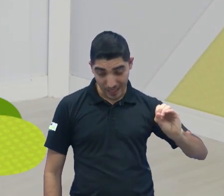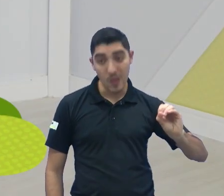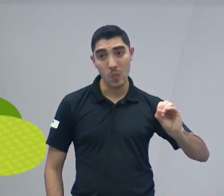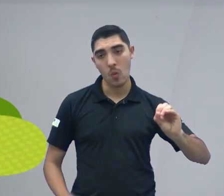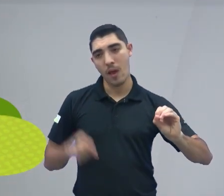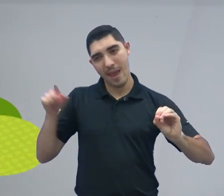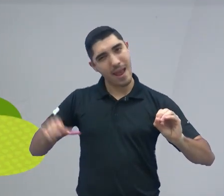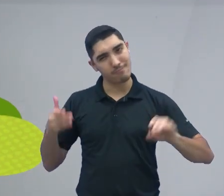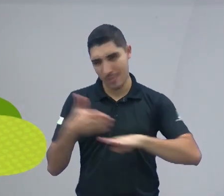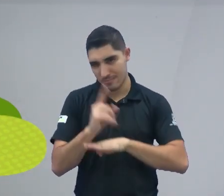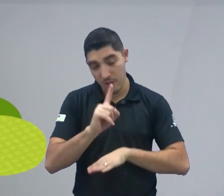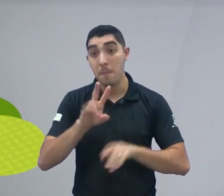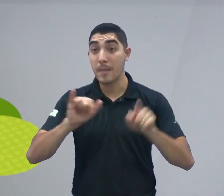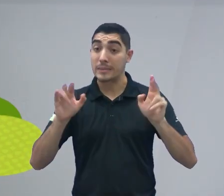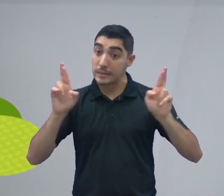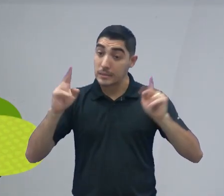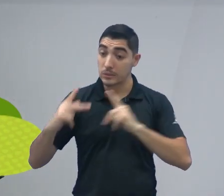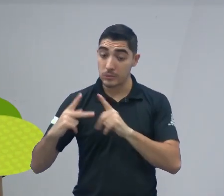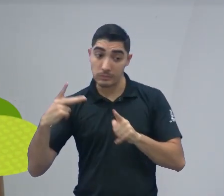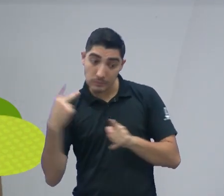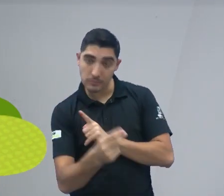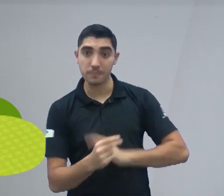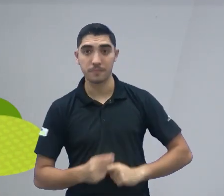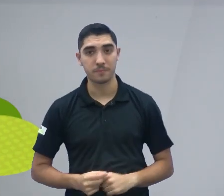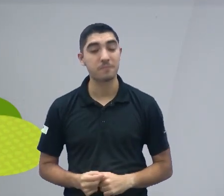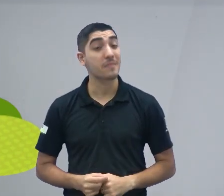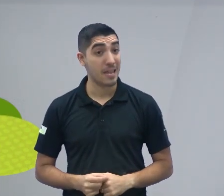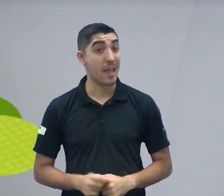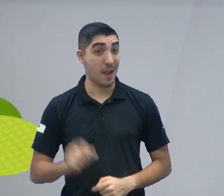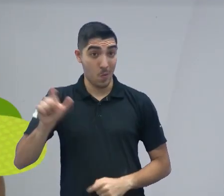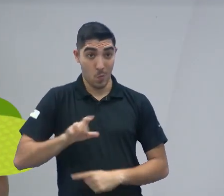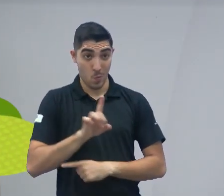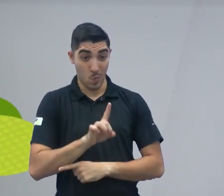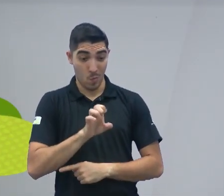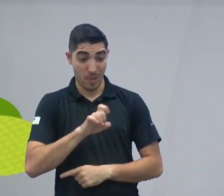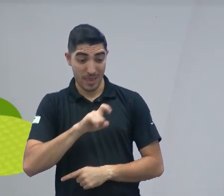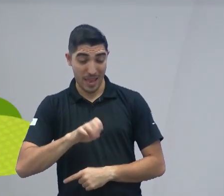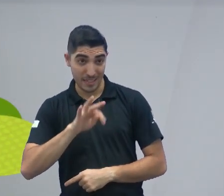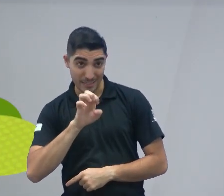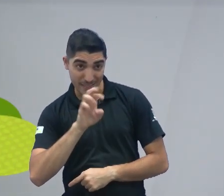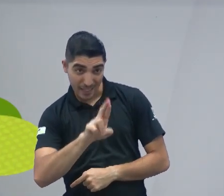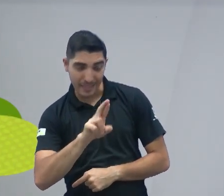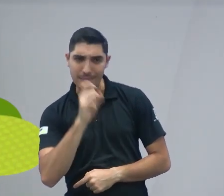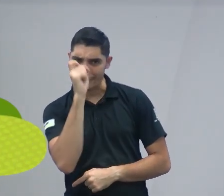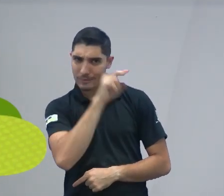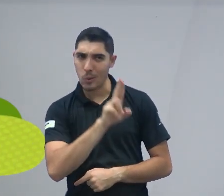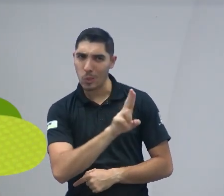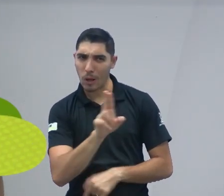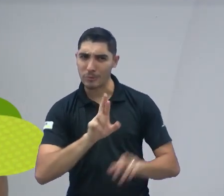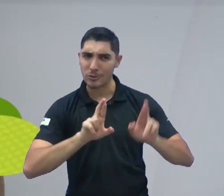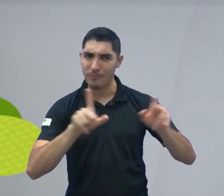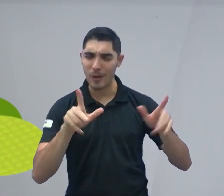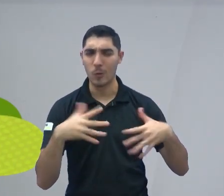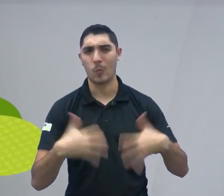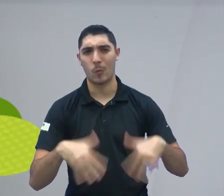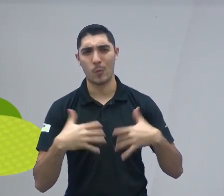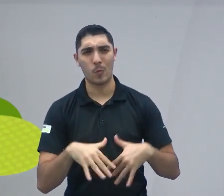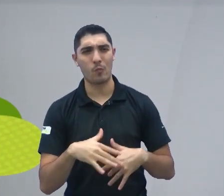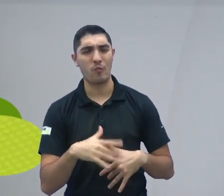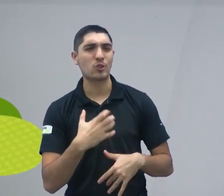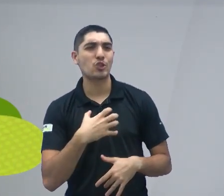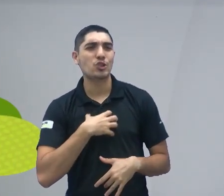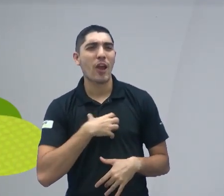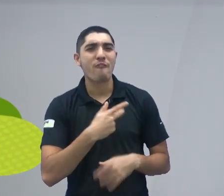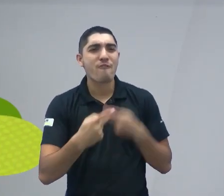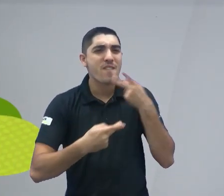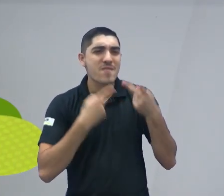João. O McClanahan cada vez vai ser mais difícil a gente entender como é a pronúncia do nome dele, São várias pronúncias para o